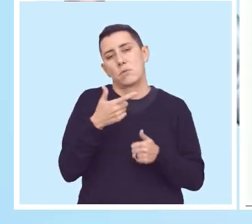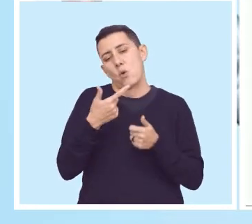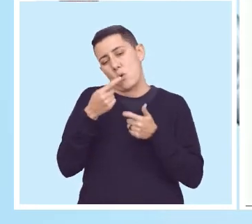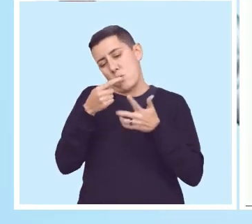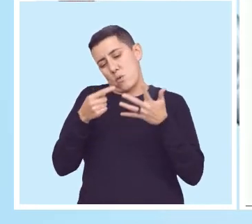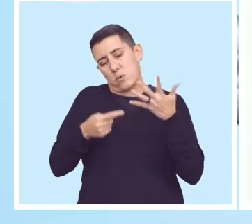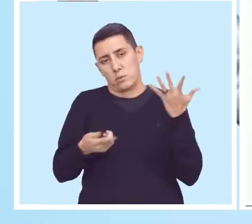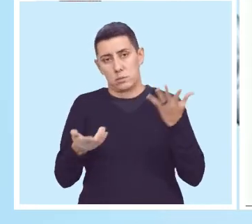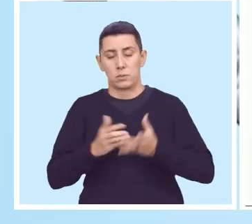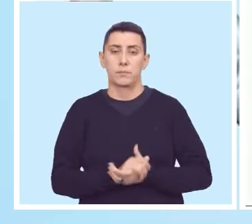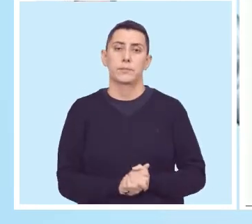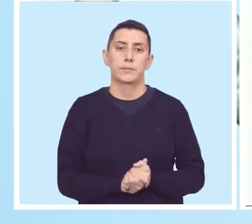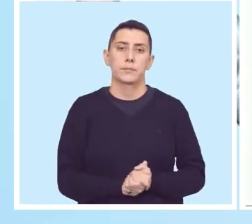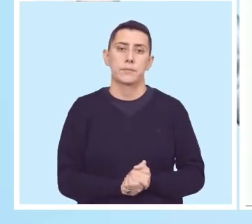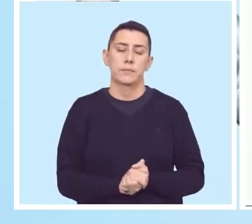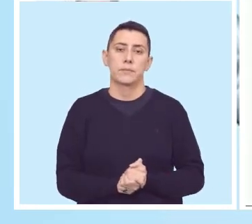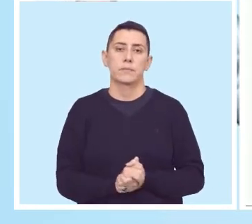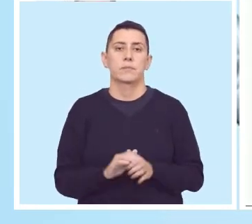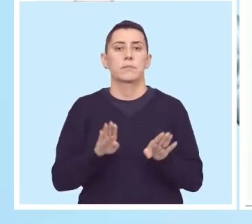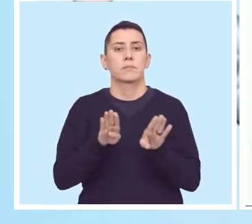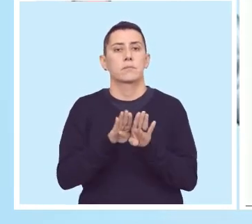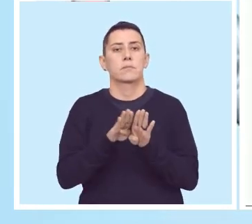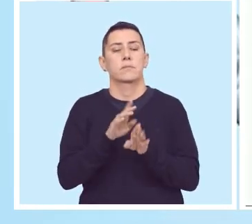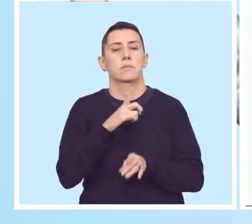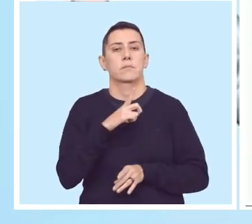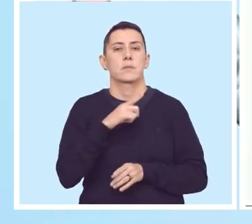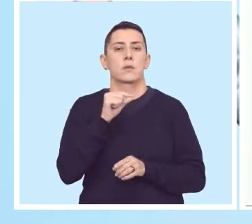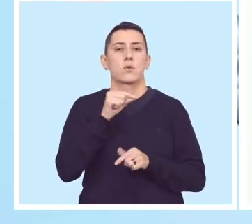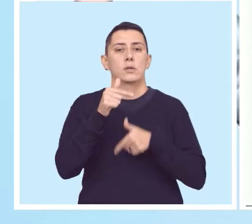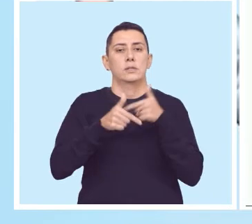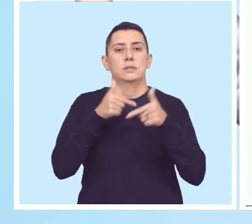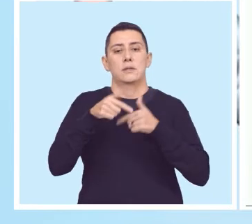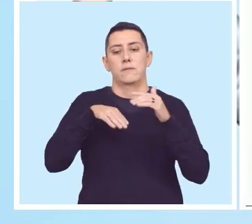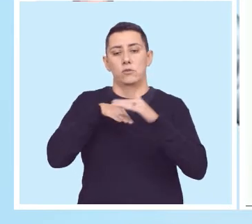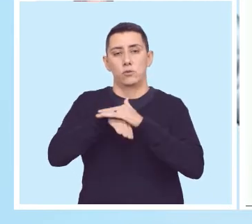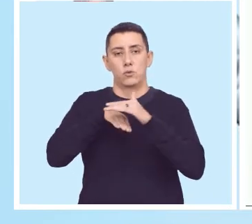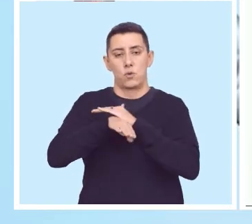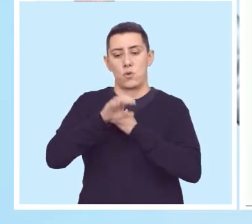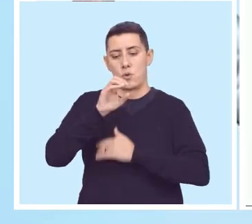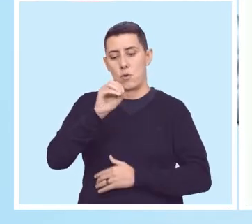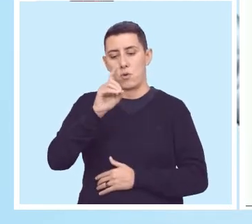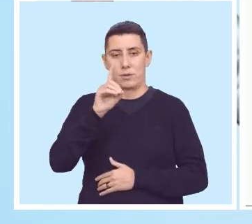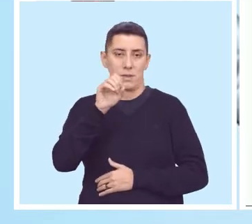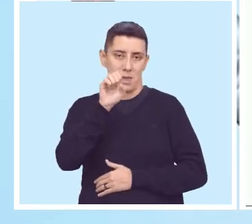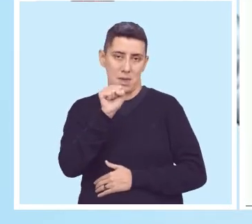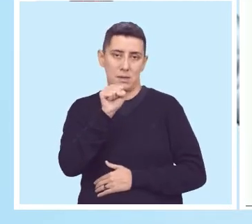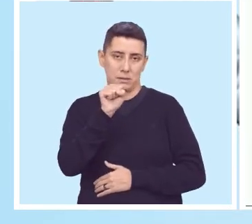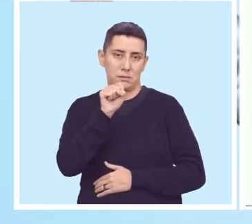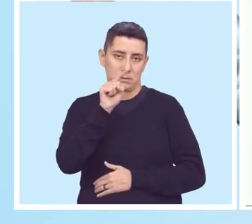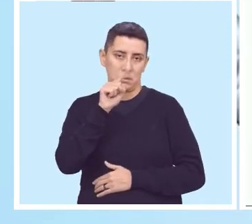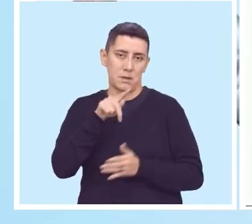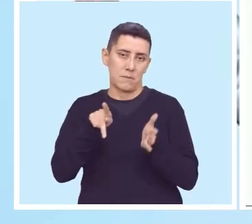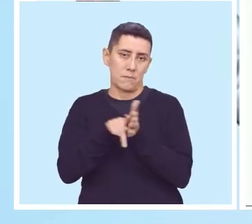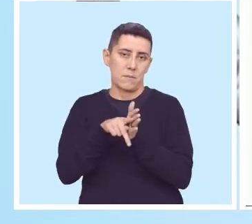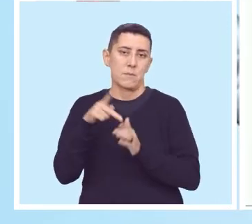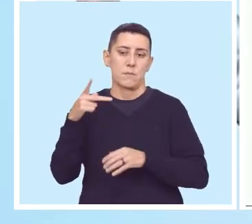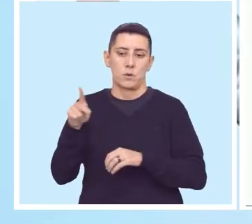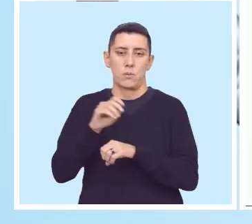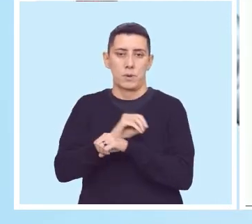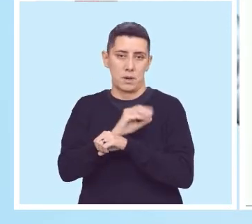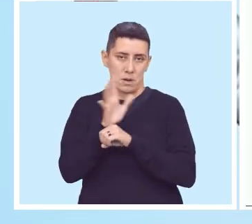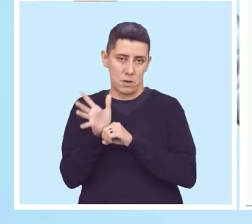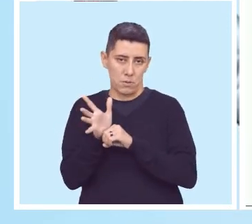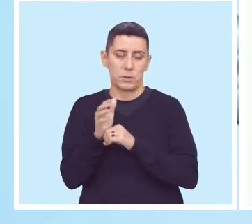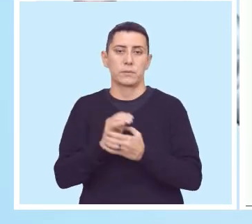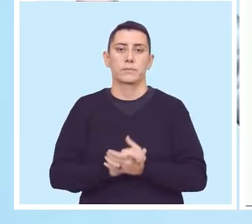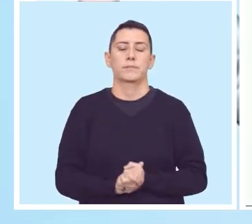características. A gente também conta com o Serviço de Armazenamento de Objetos, o OBS, que é um serviço disponibilizado pela plataforma Huawei